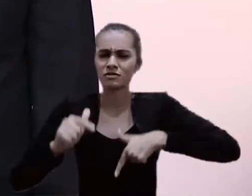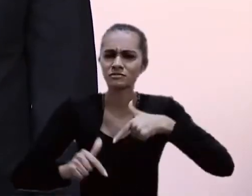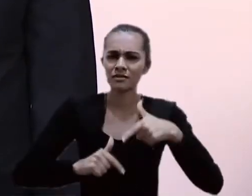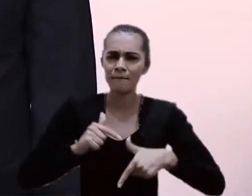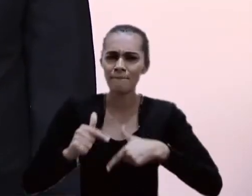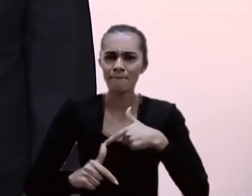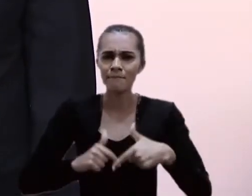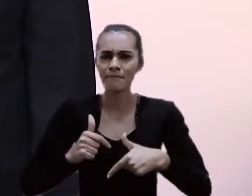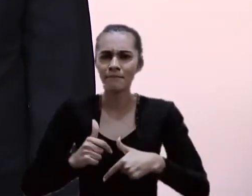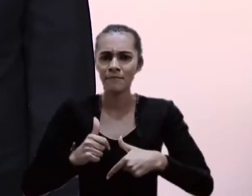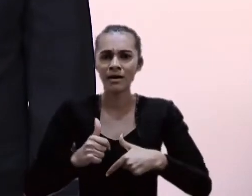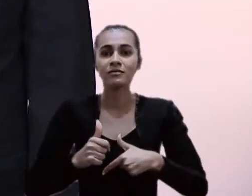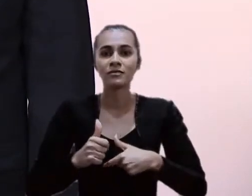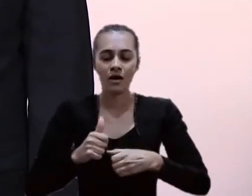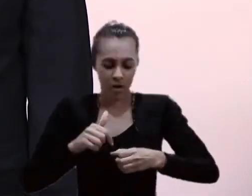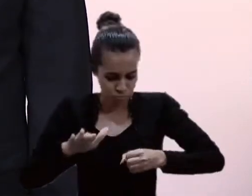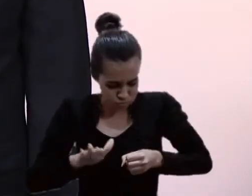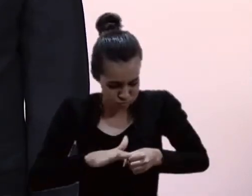alma. Agora,